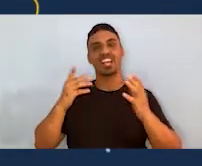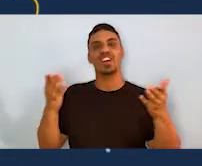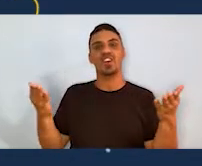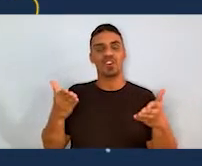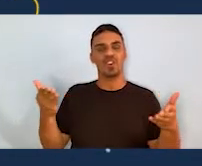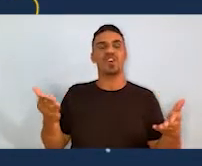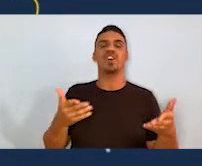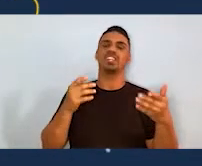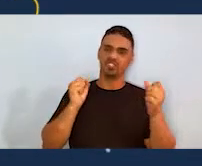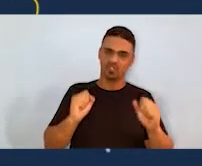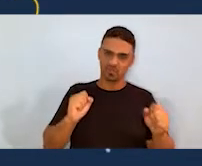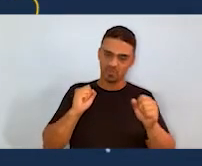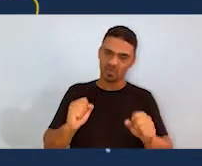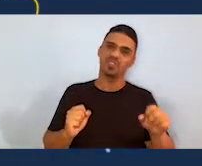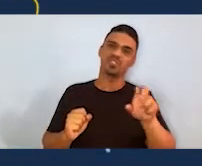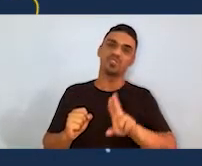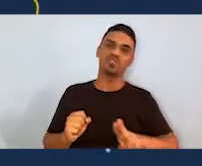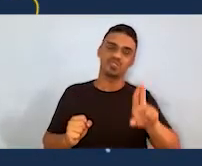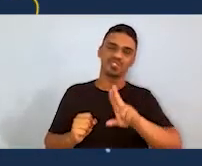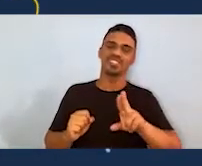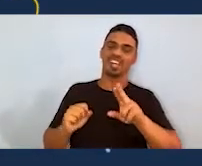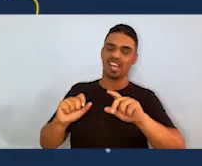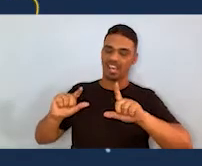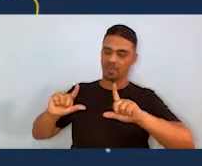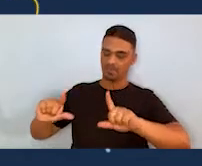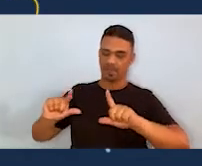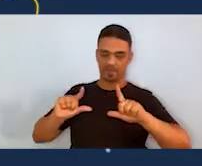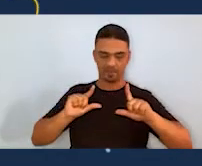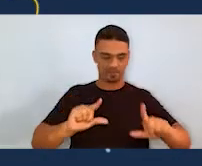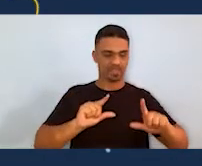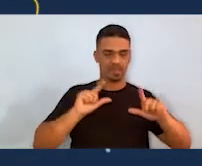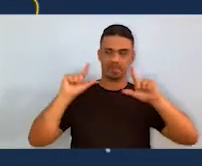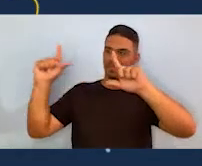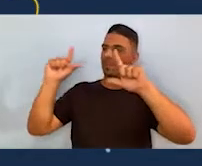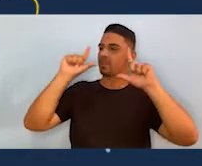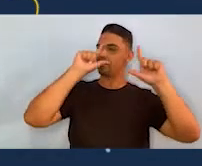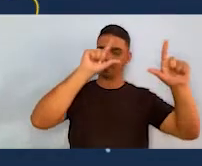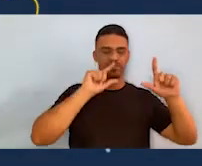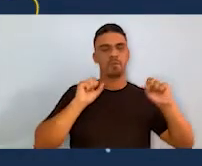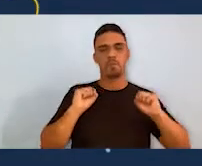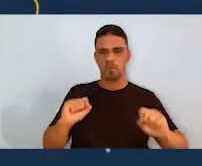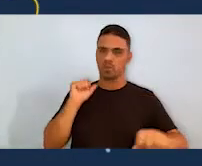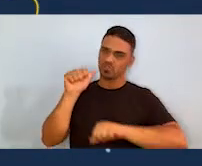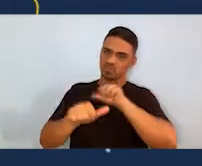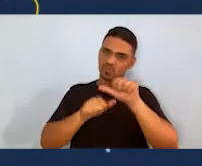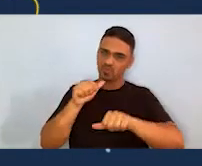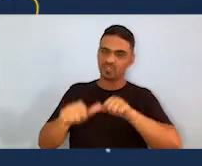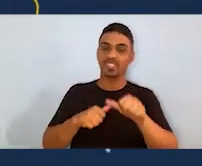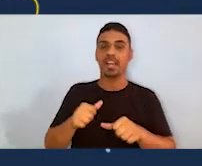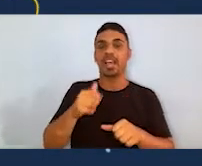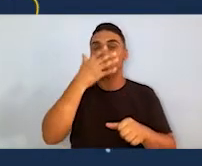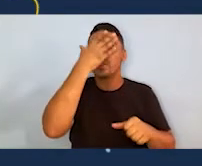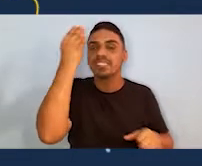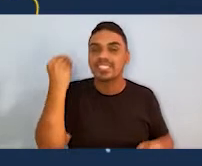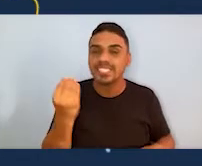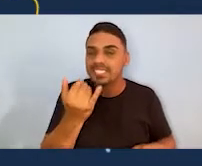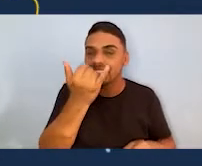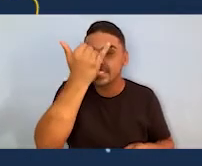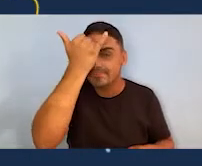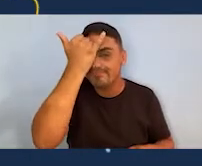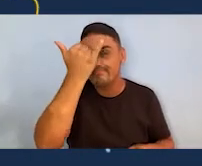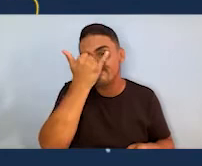E agora a gente pode pegar e editar esses quadrinhos, por exemplo, uma coisa que eu esqueci aqui, mas